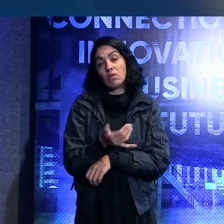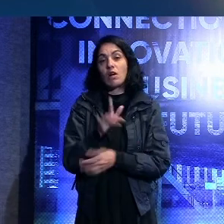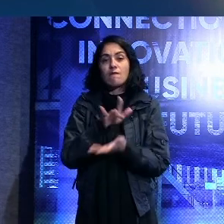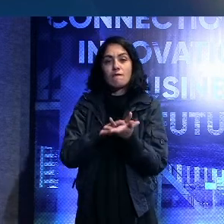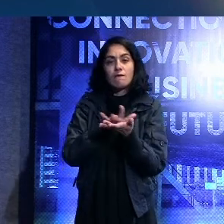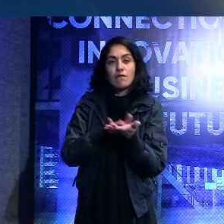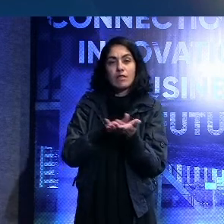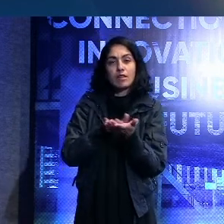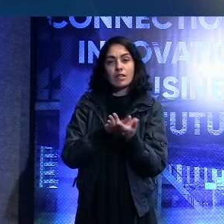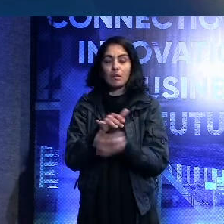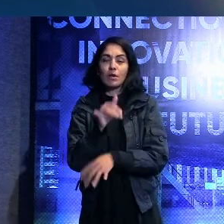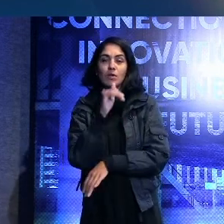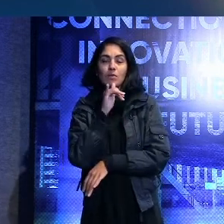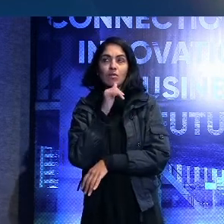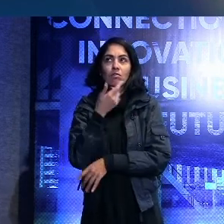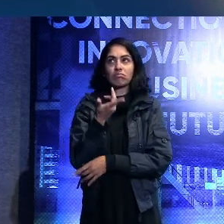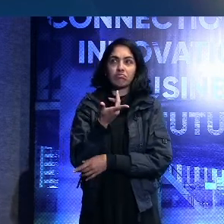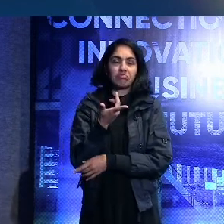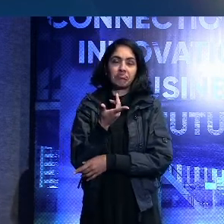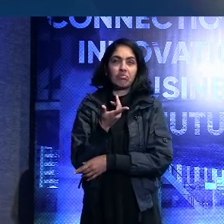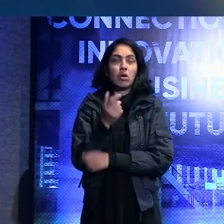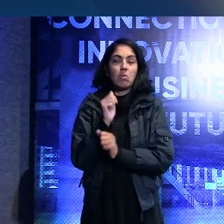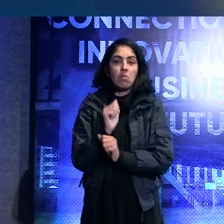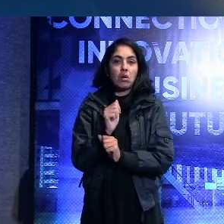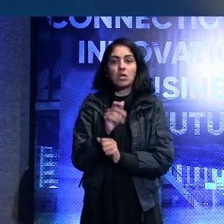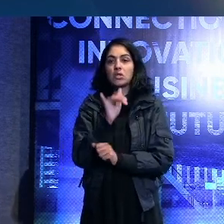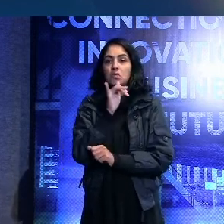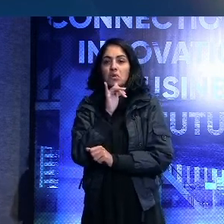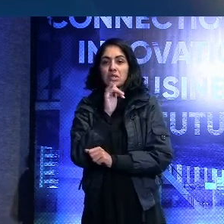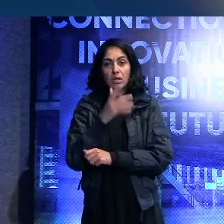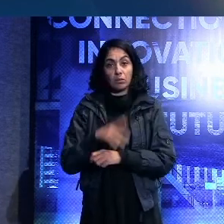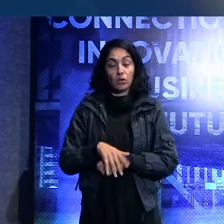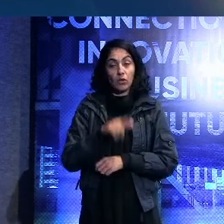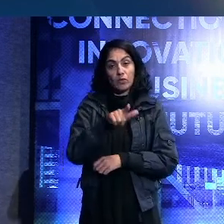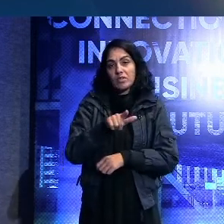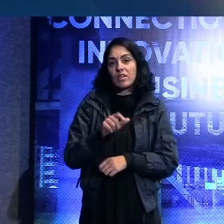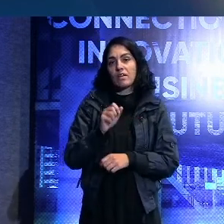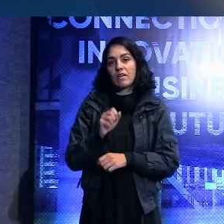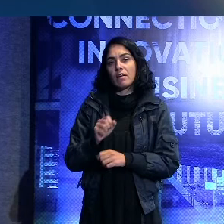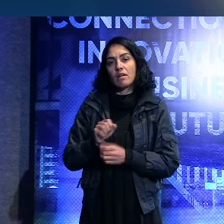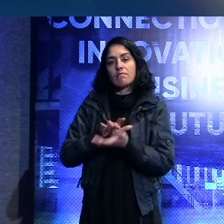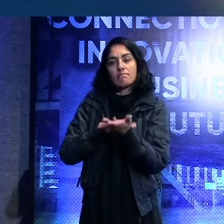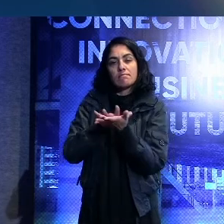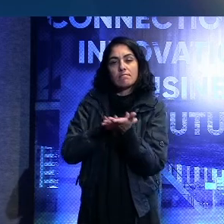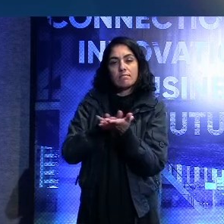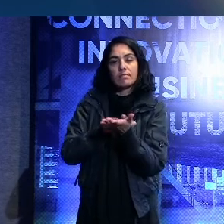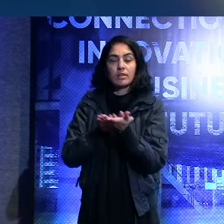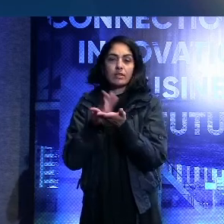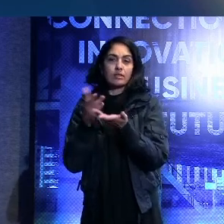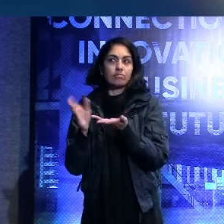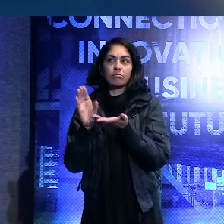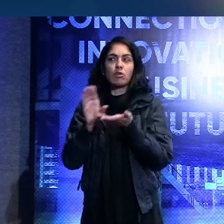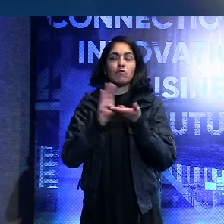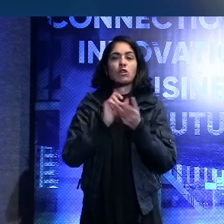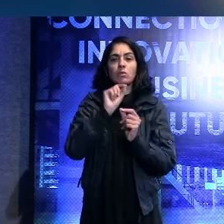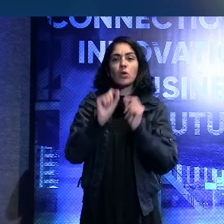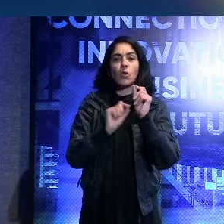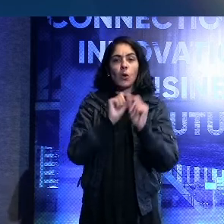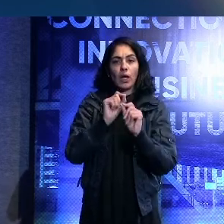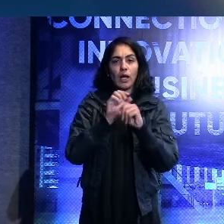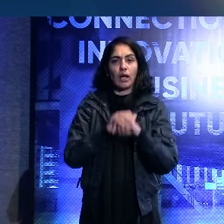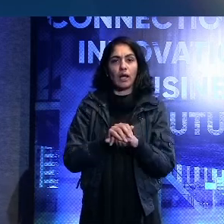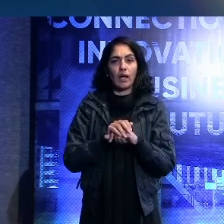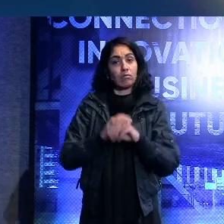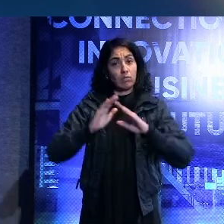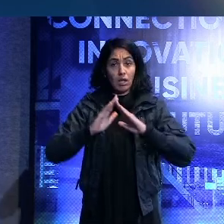financiamento. Cara, você pode estar... Eu vou lá e faço uma simulação de financiamento, por exemplo,